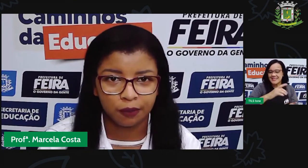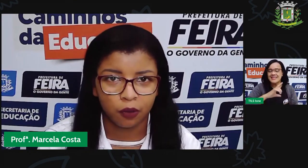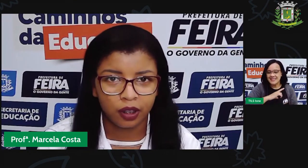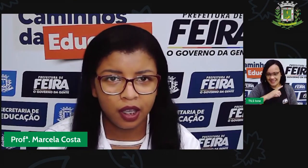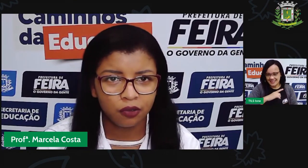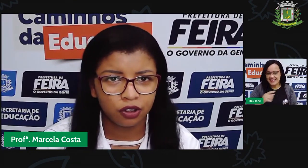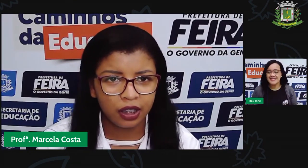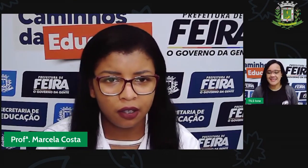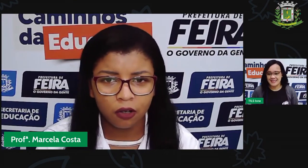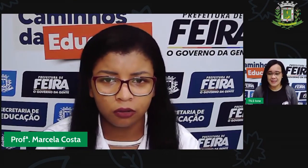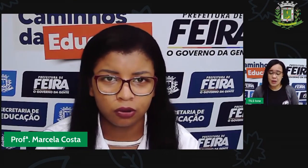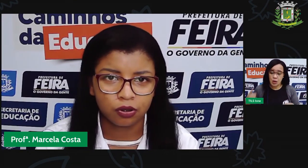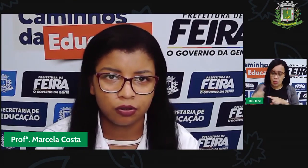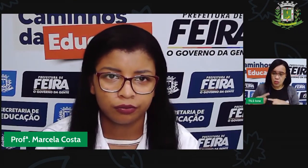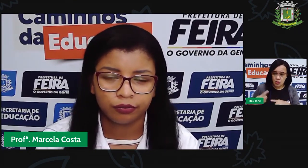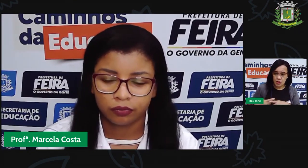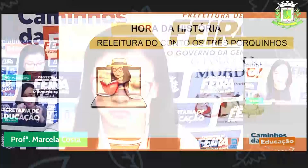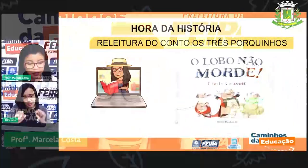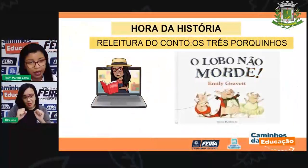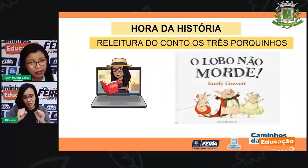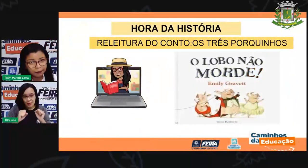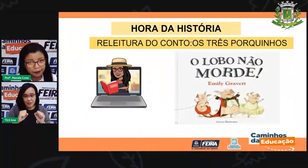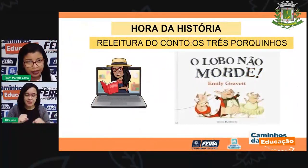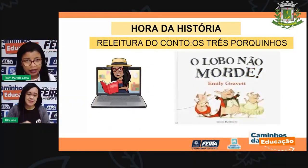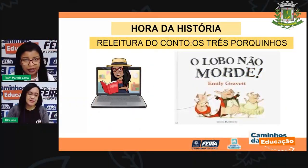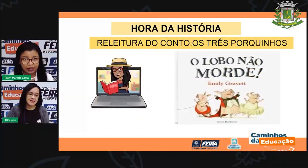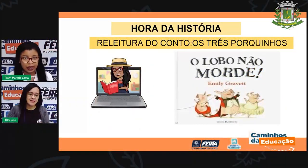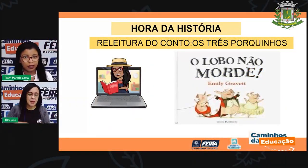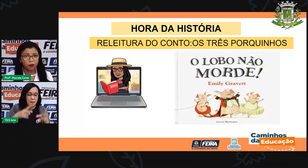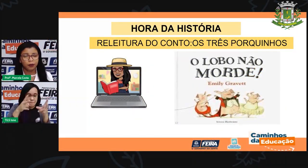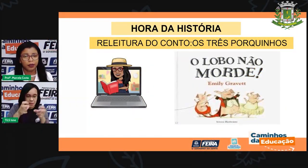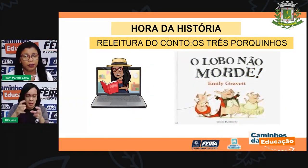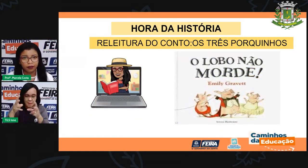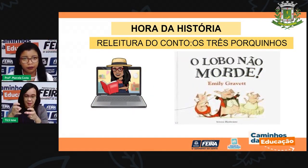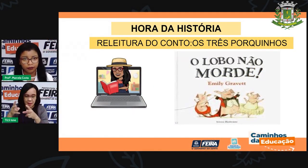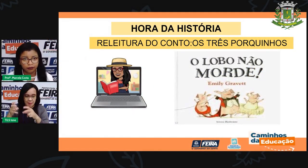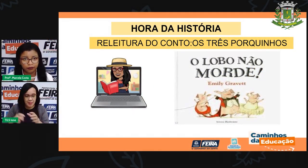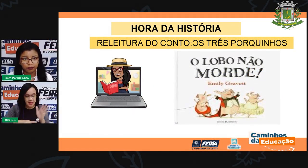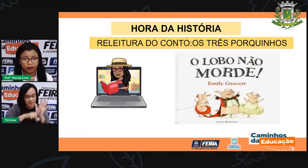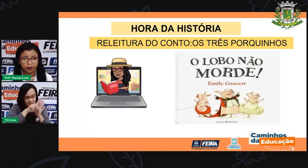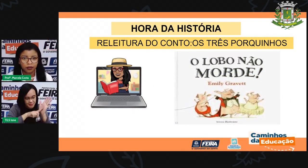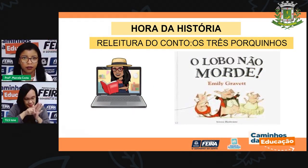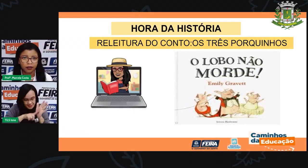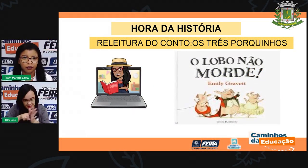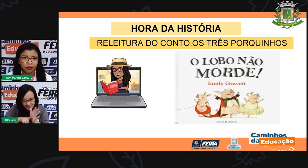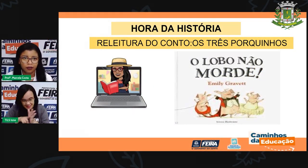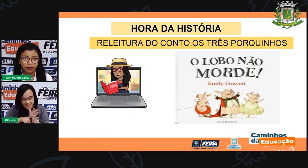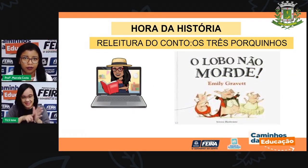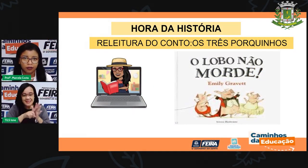Os Três Porquinhos, tem outros. Aí pesquisar e acompanhar.